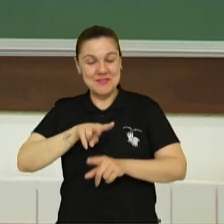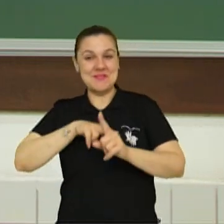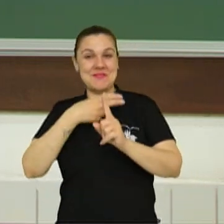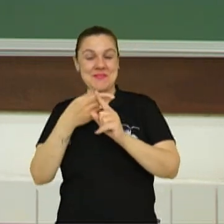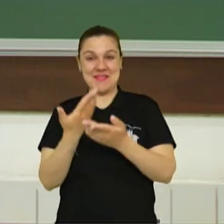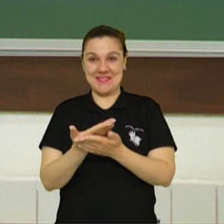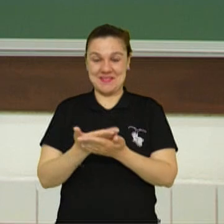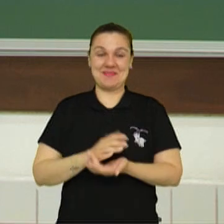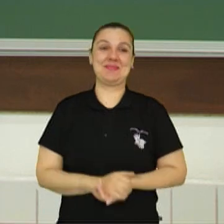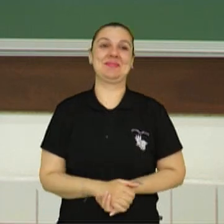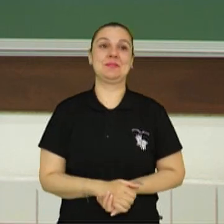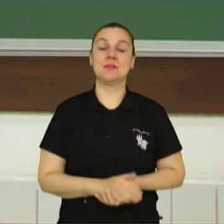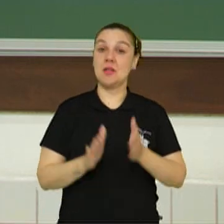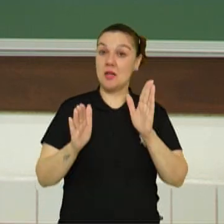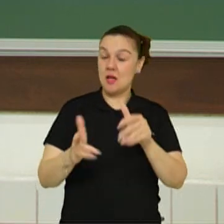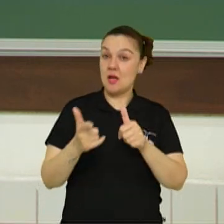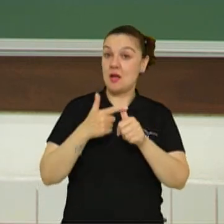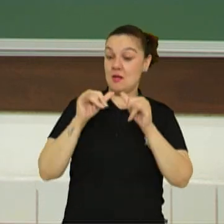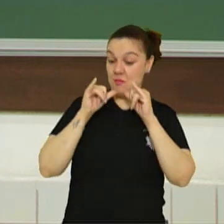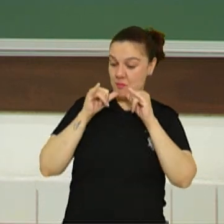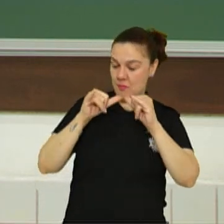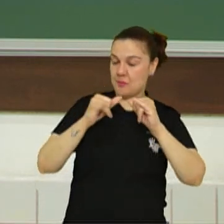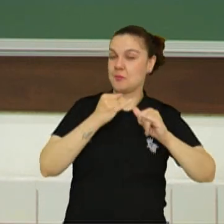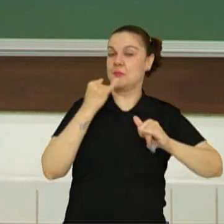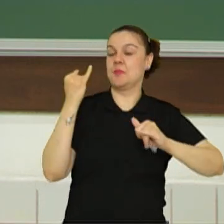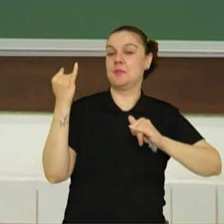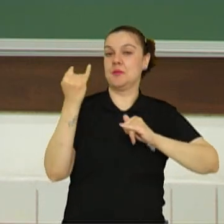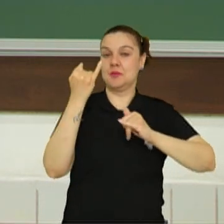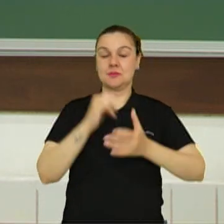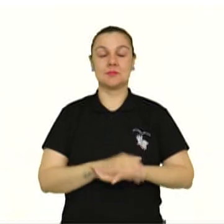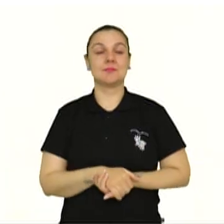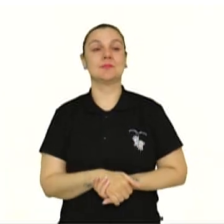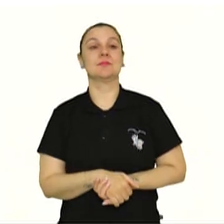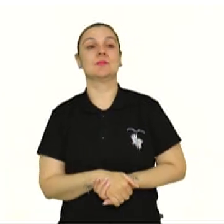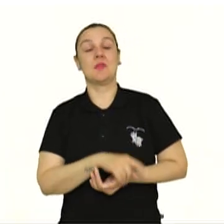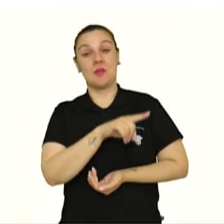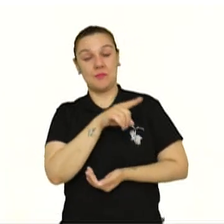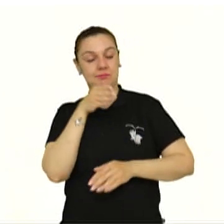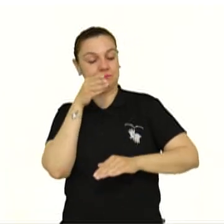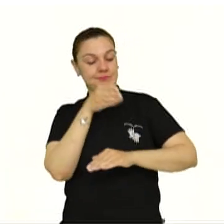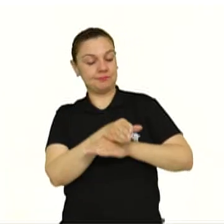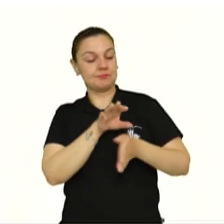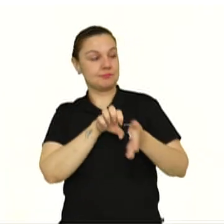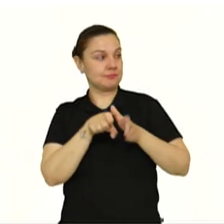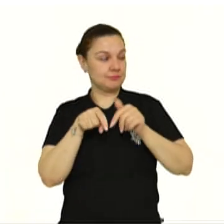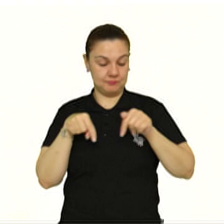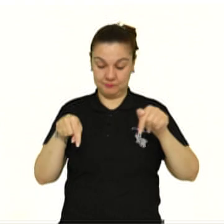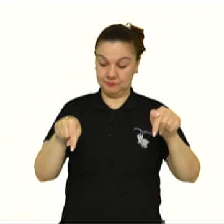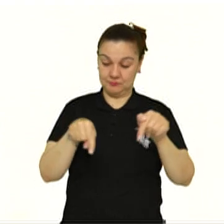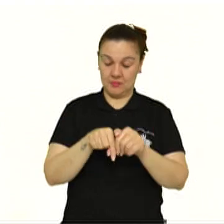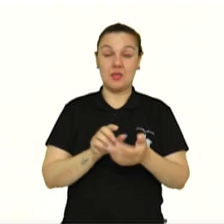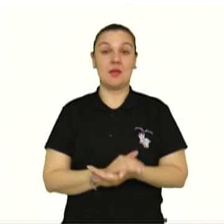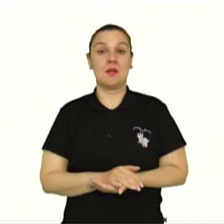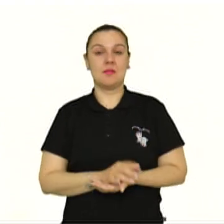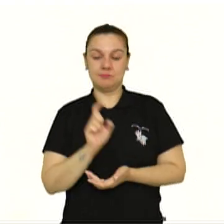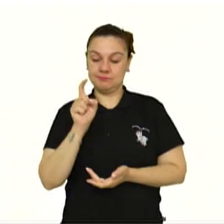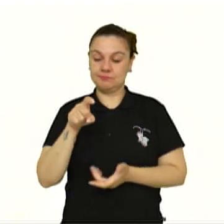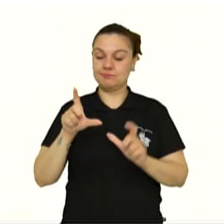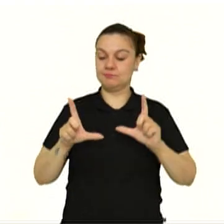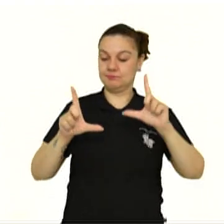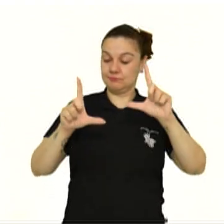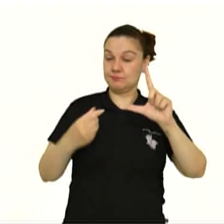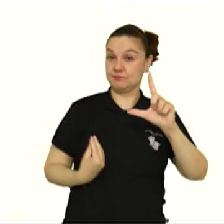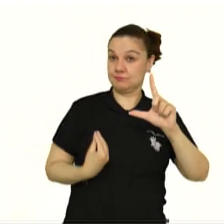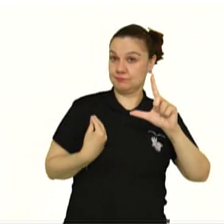aula. Antes de começar a aula, alguns avisos, aqueles avisos importantes, que é para vocês acessarem o Classroom, clicar em atividade de